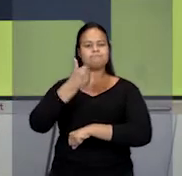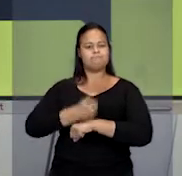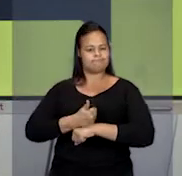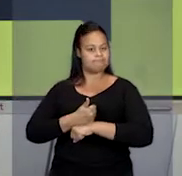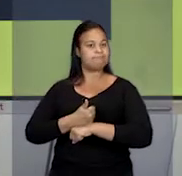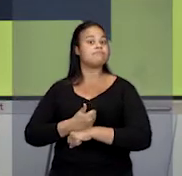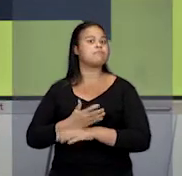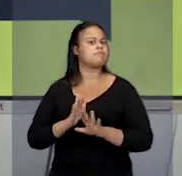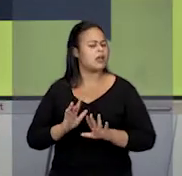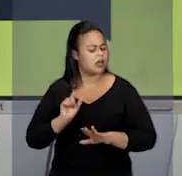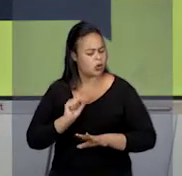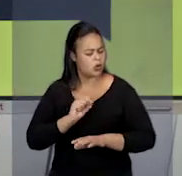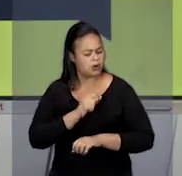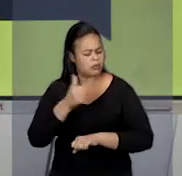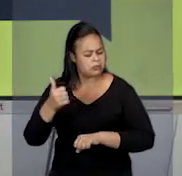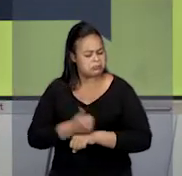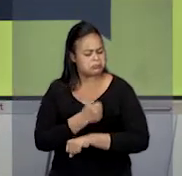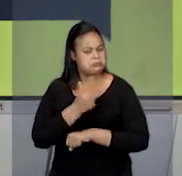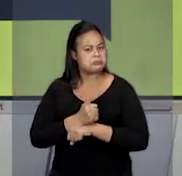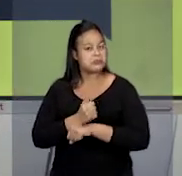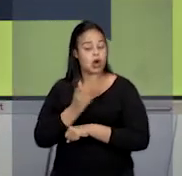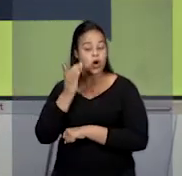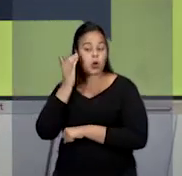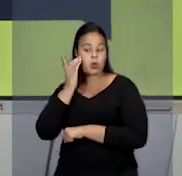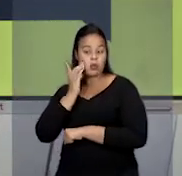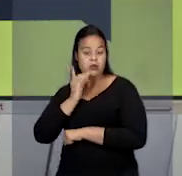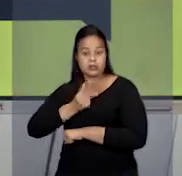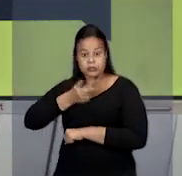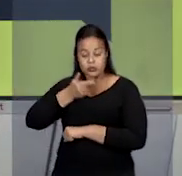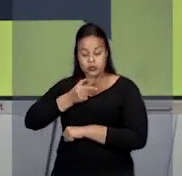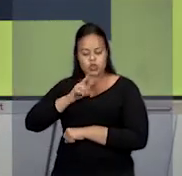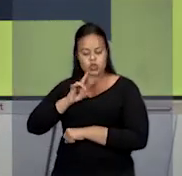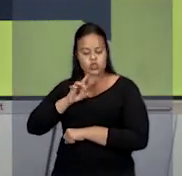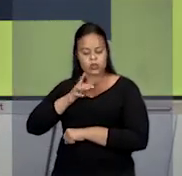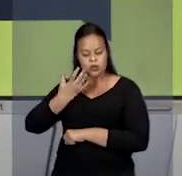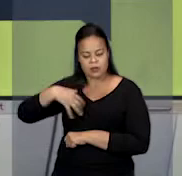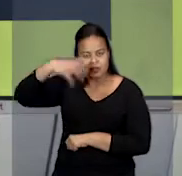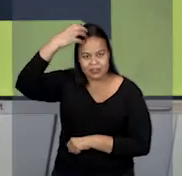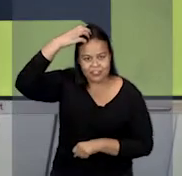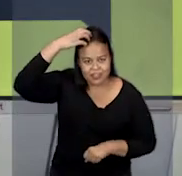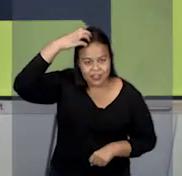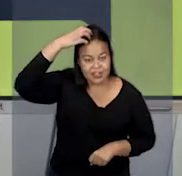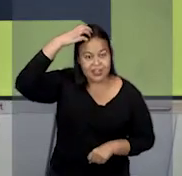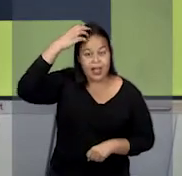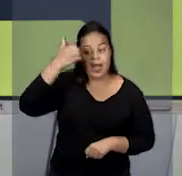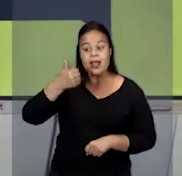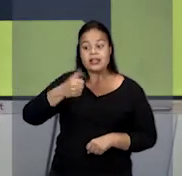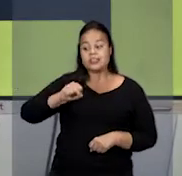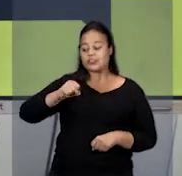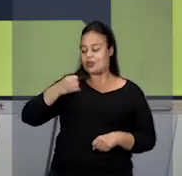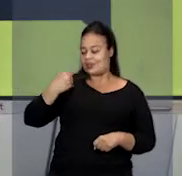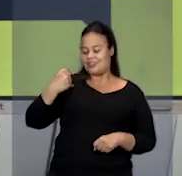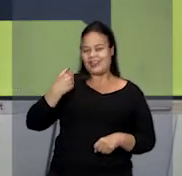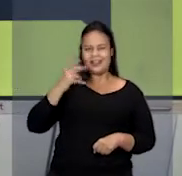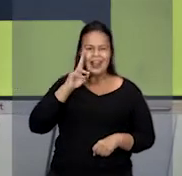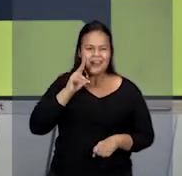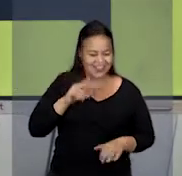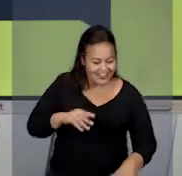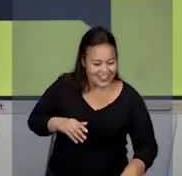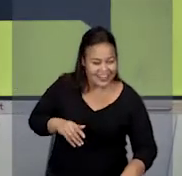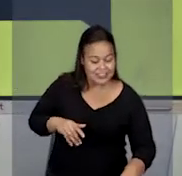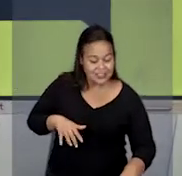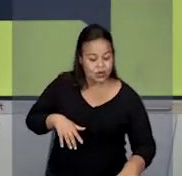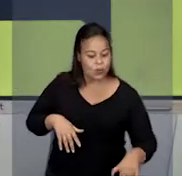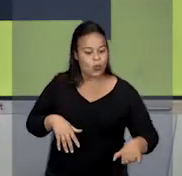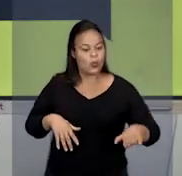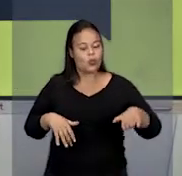Pedro II ele só poderia se tornar imperador quando ele completasse 18 anos de idade. Só